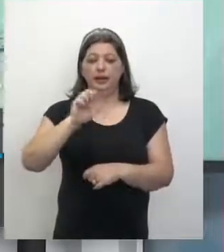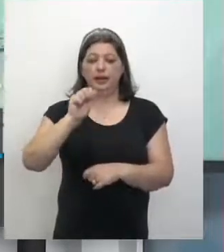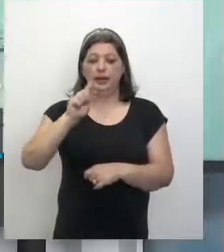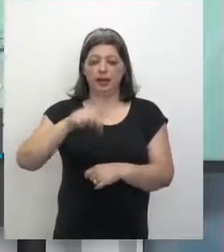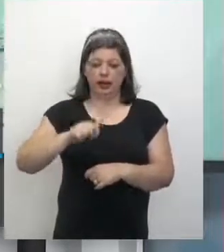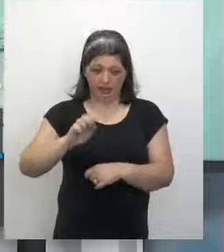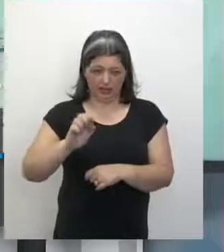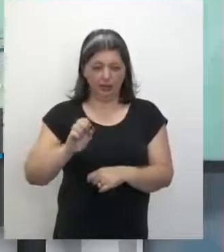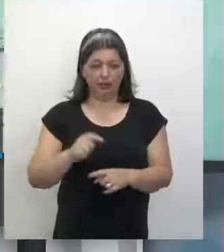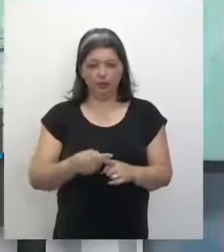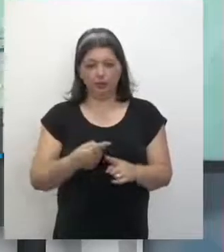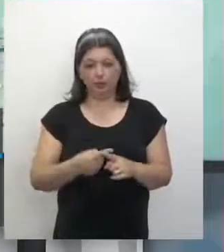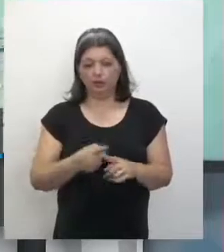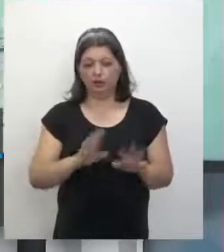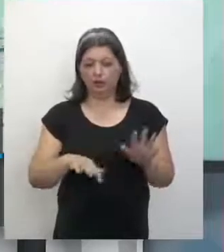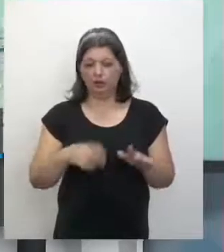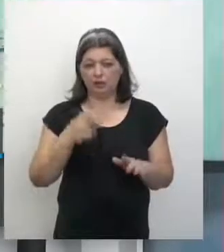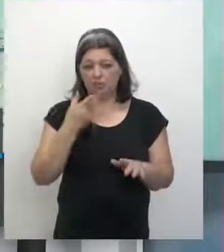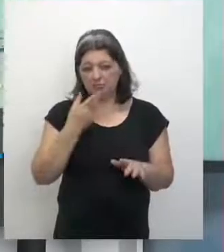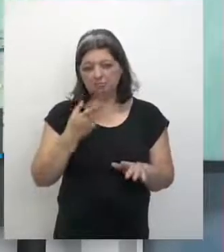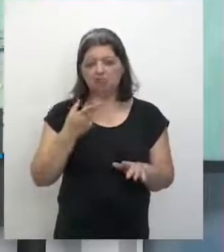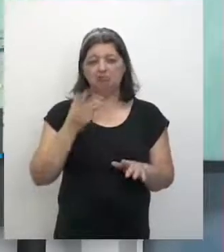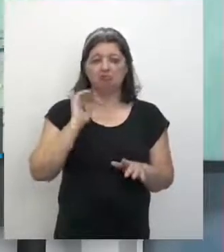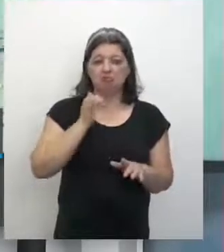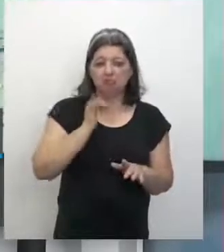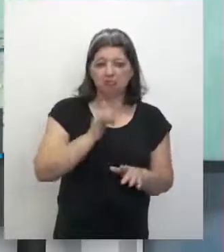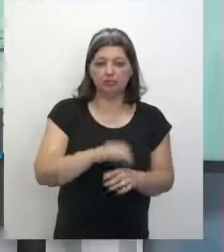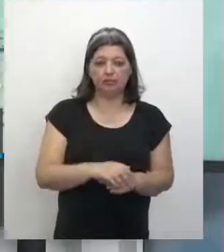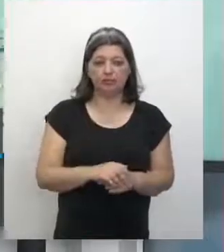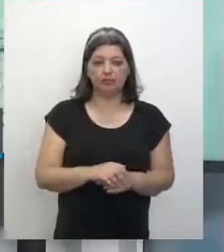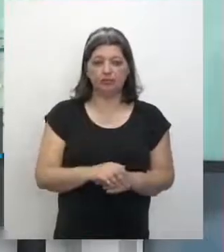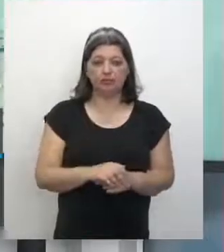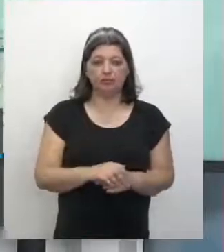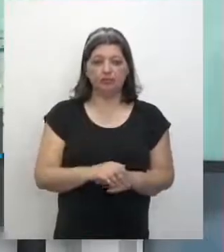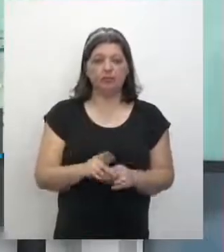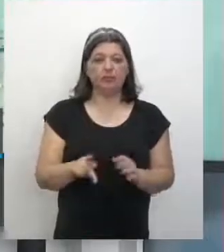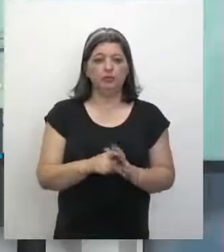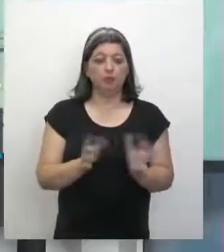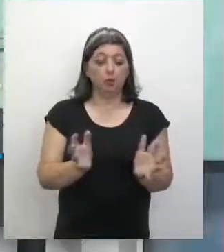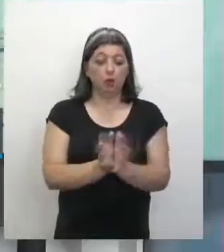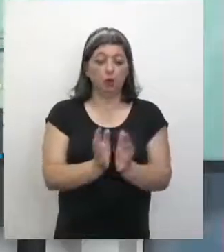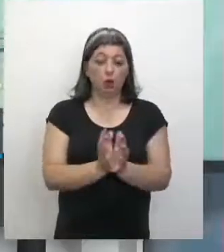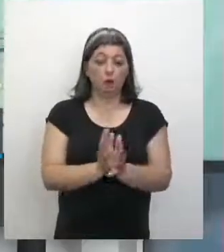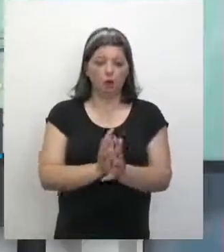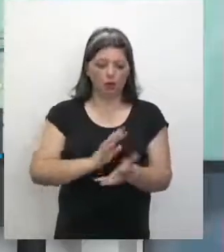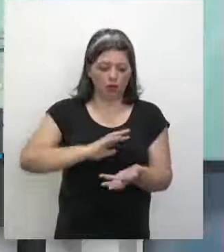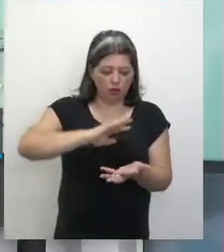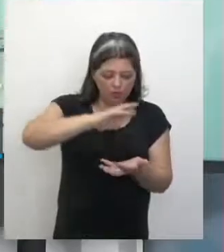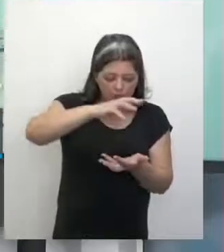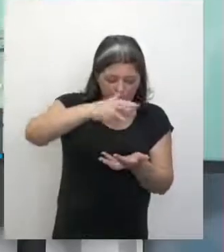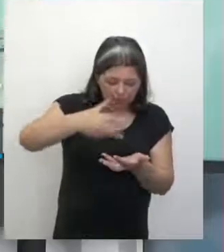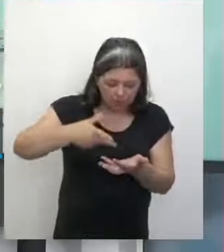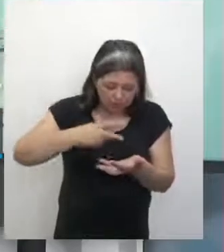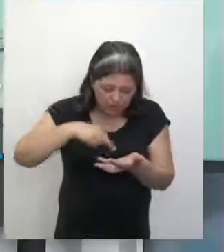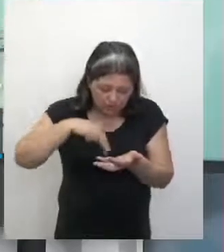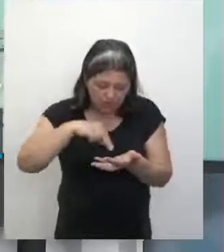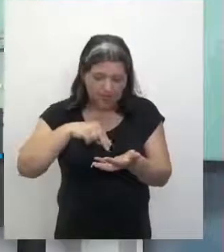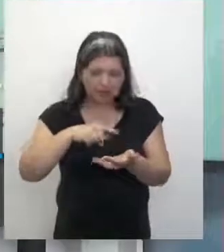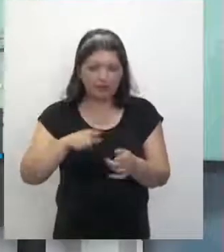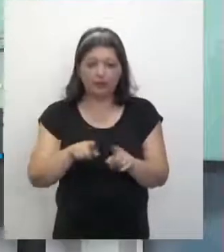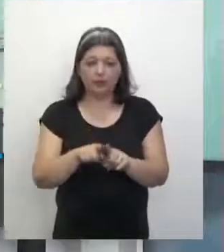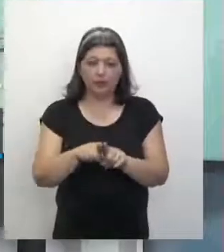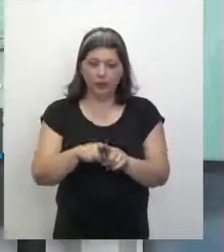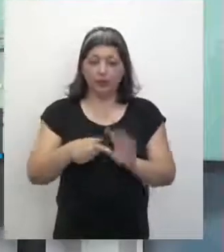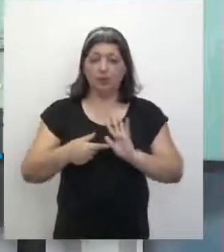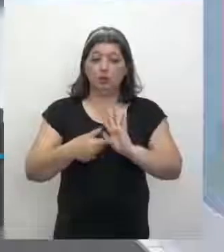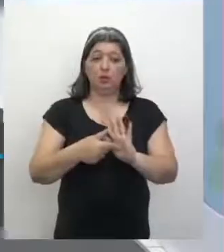em alguns relatos que se falam, né, entre os ciganos, aparecem, né, passagens